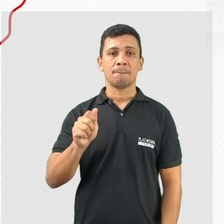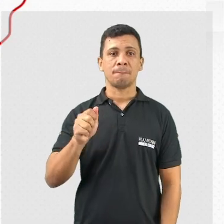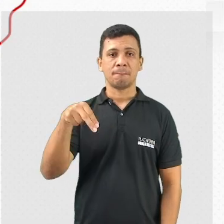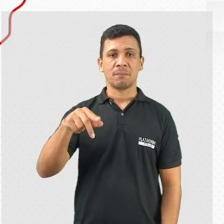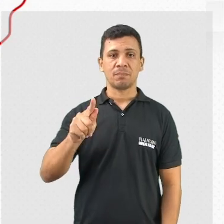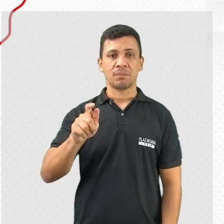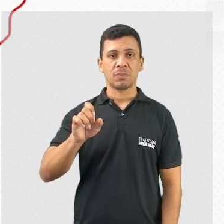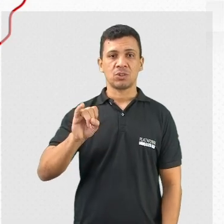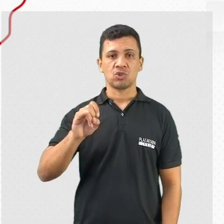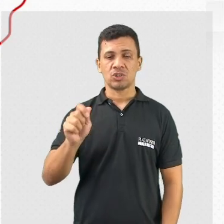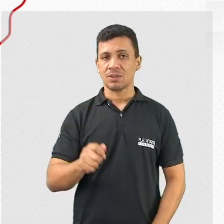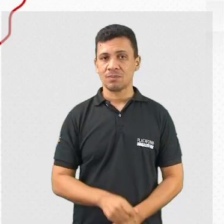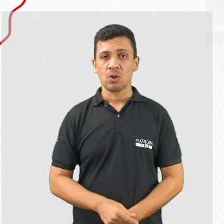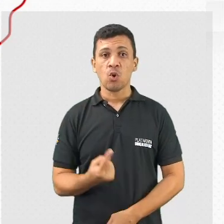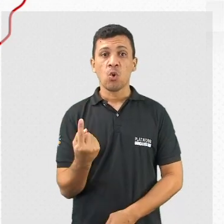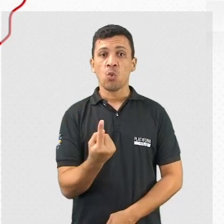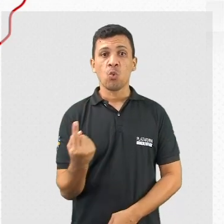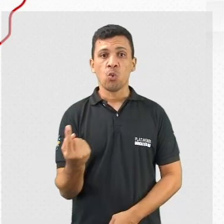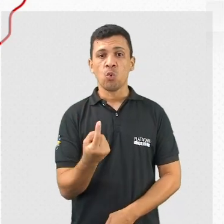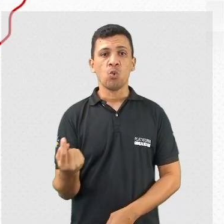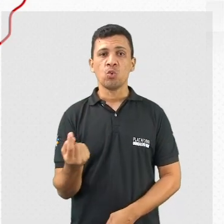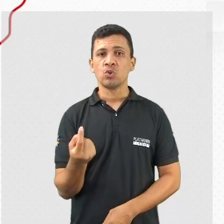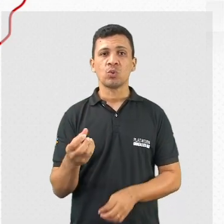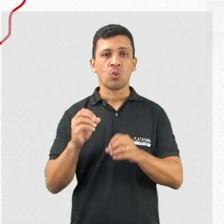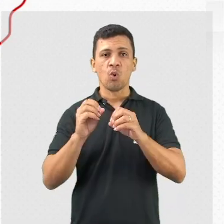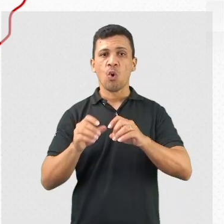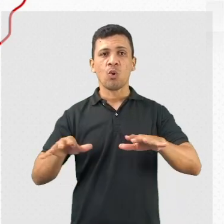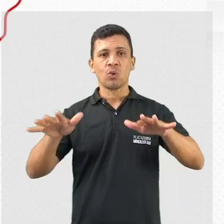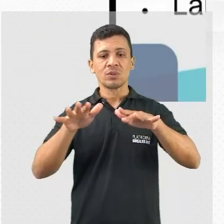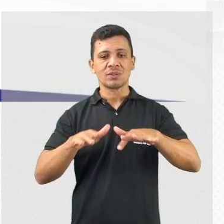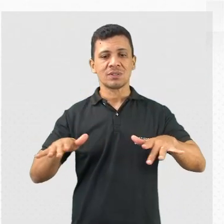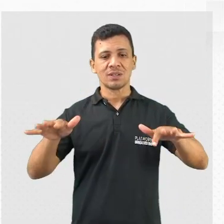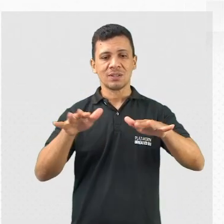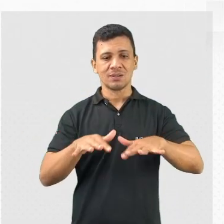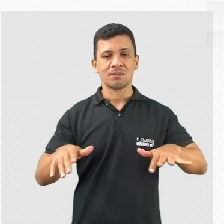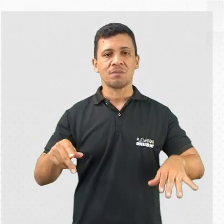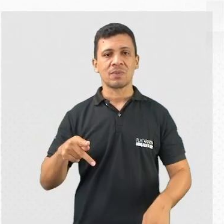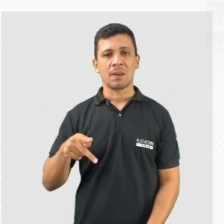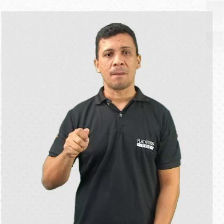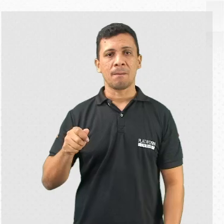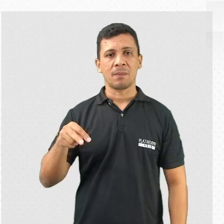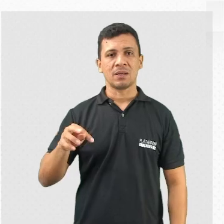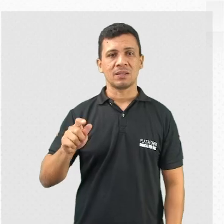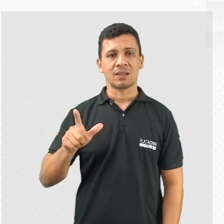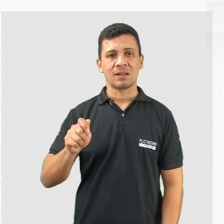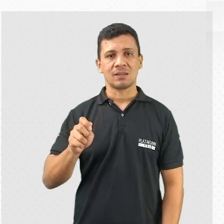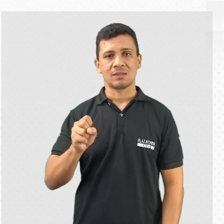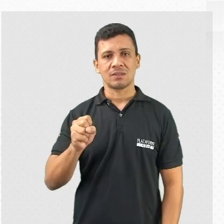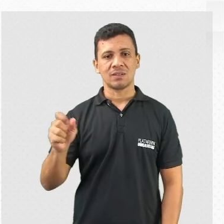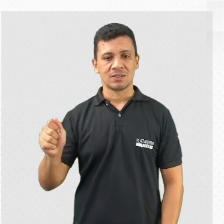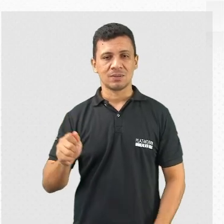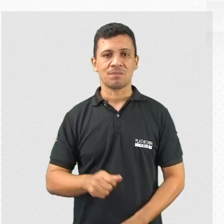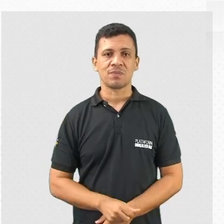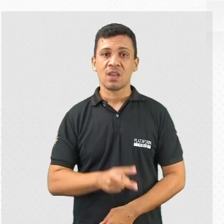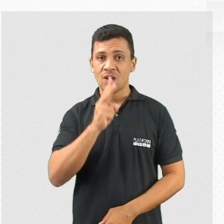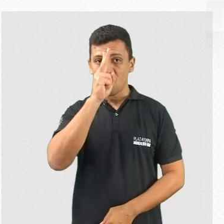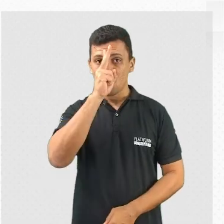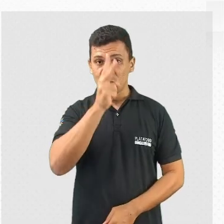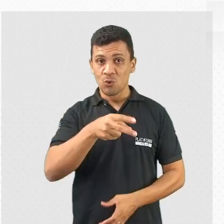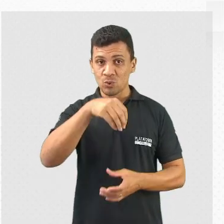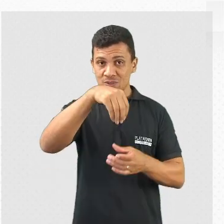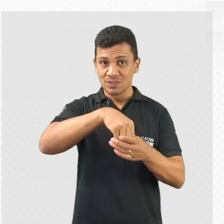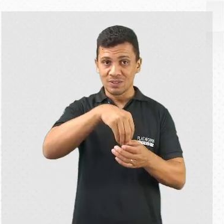um oceano, que era denominado de Pantalás. E devido a essas forças internas, tá certo, os nossos continentes vão